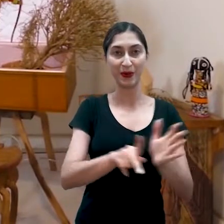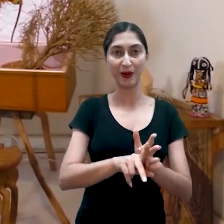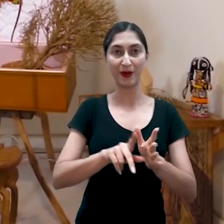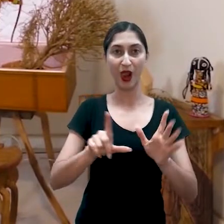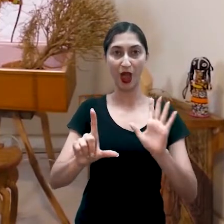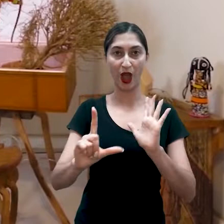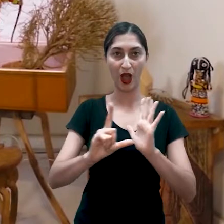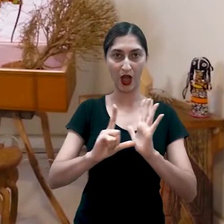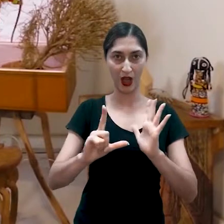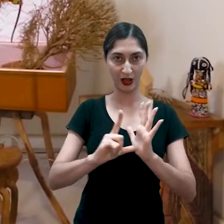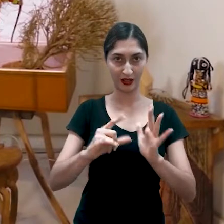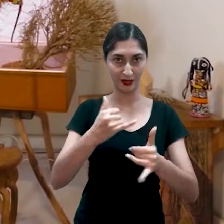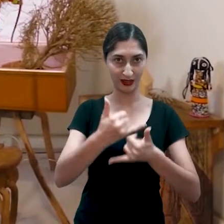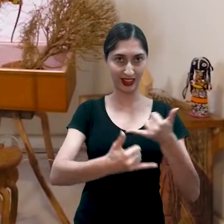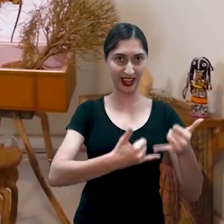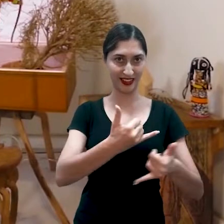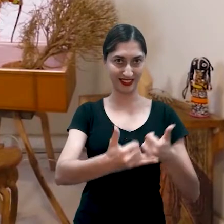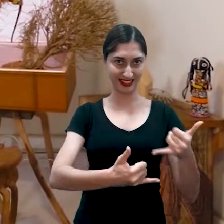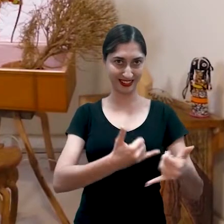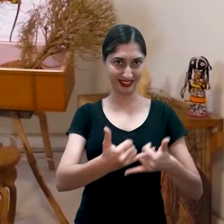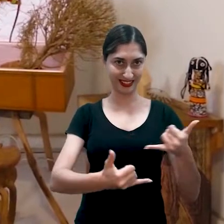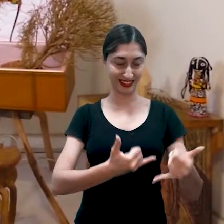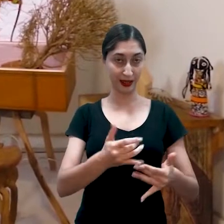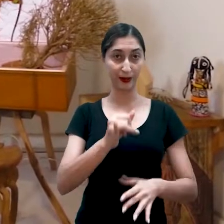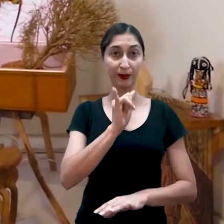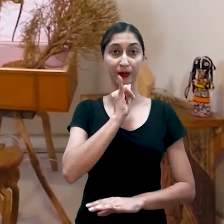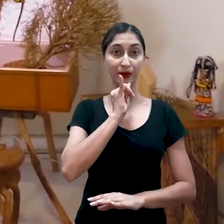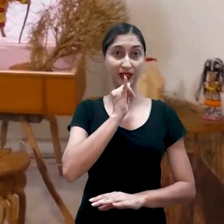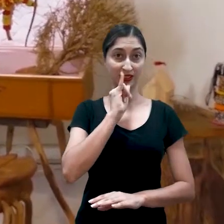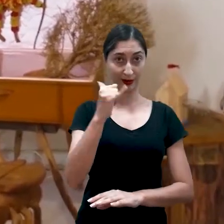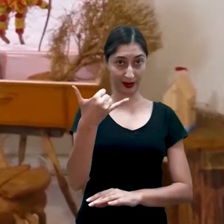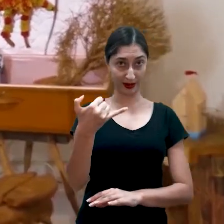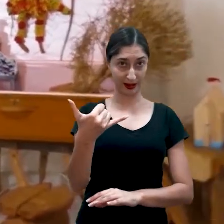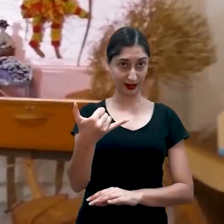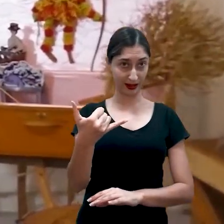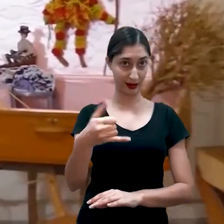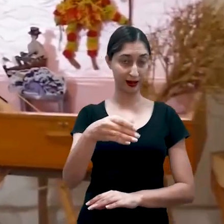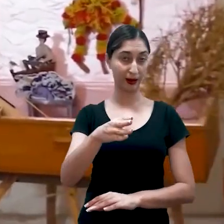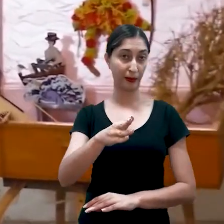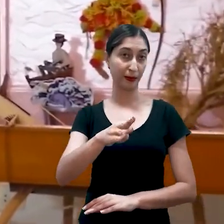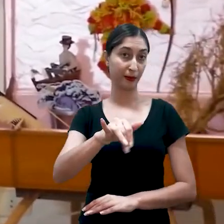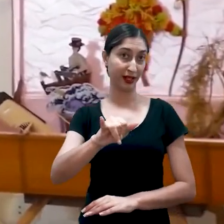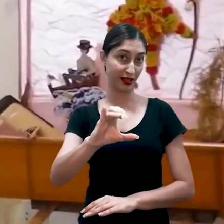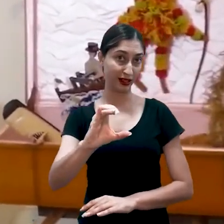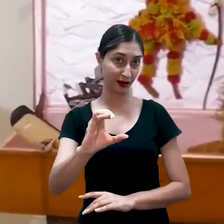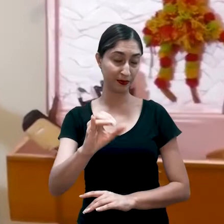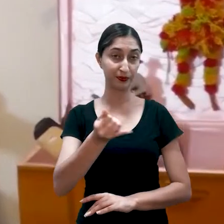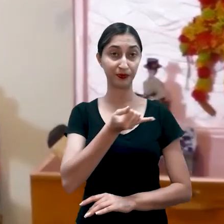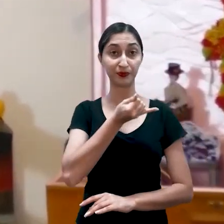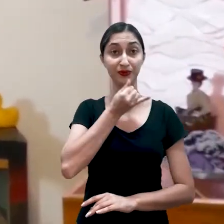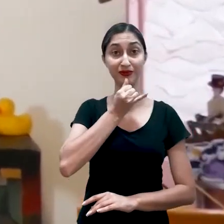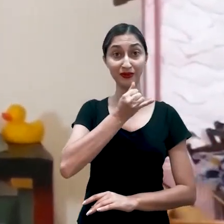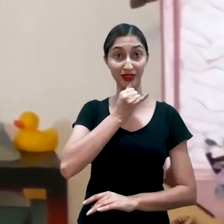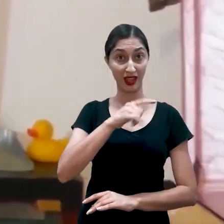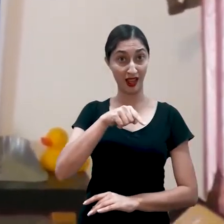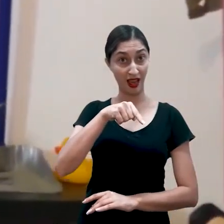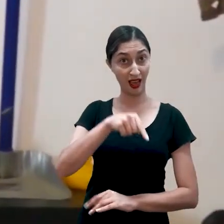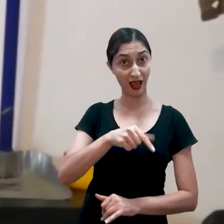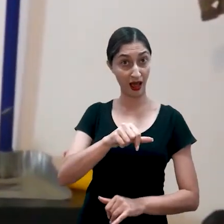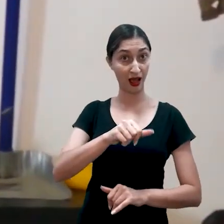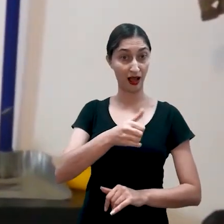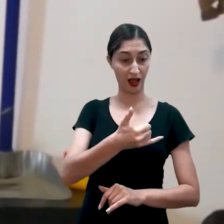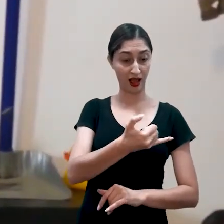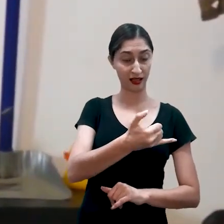brinquedo. Por exemplo, uma caneta Bic. Ela vira brinquedo quando ela deixa de ser